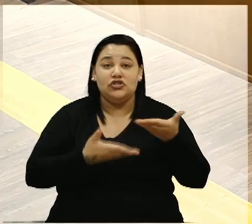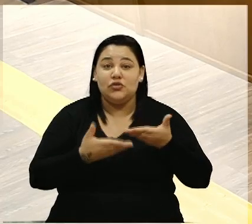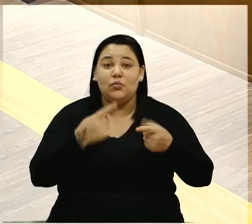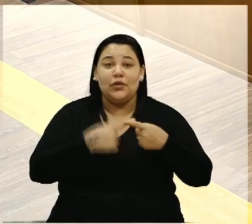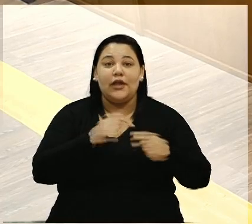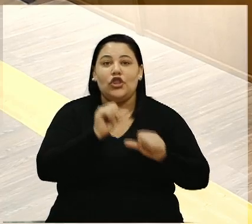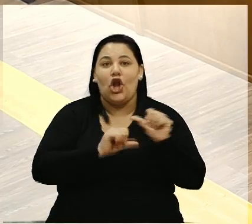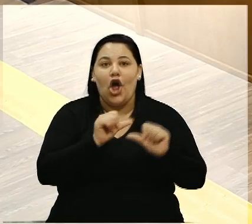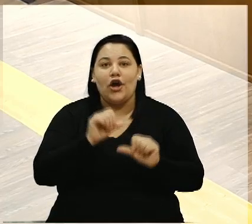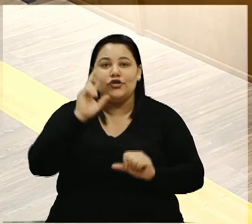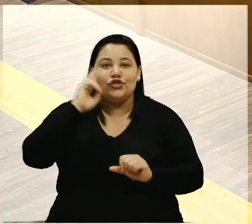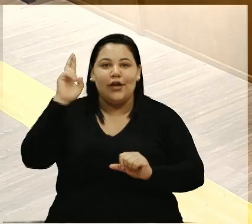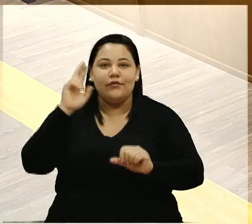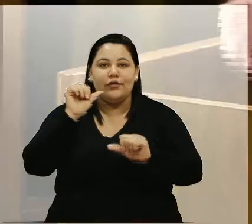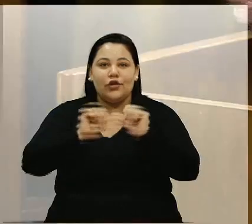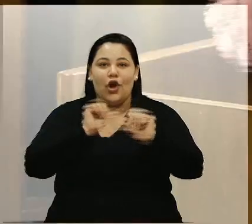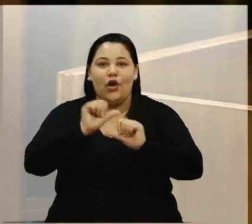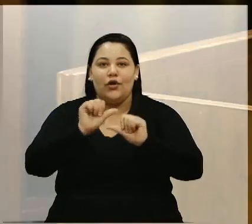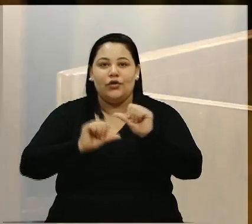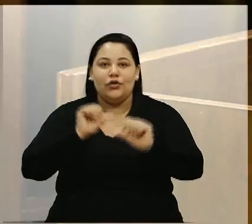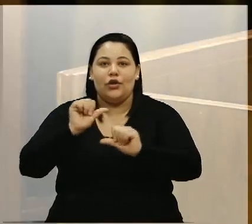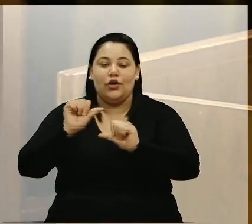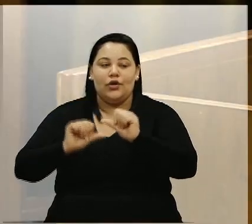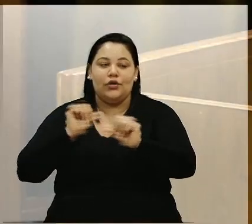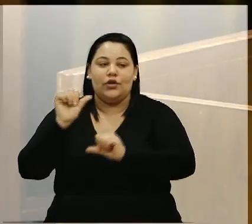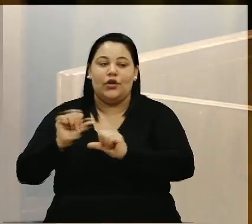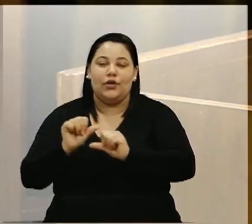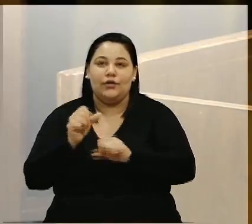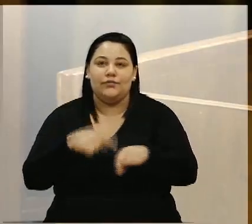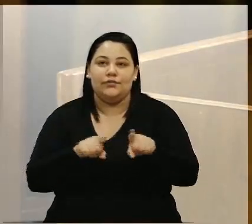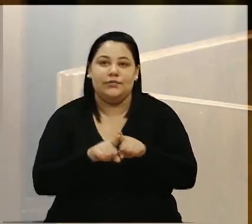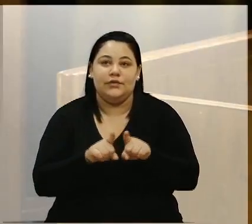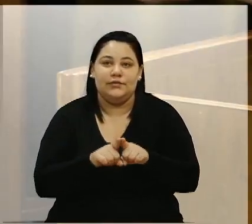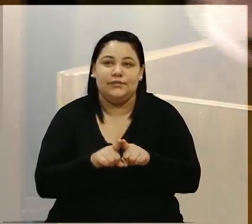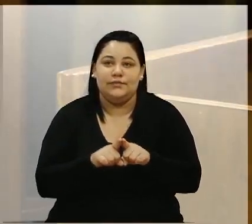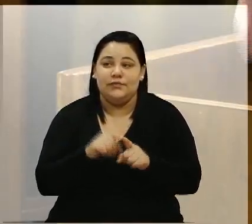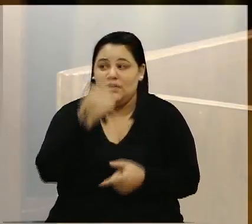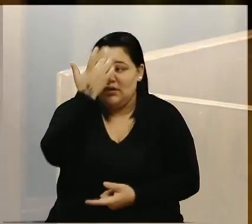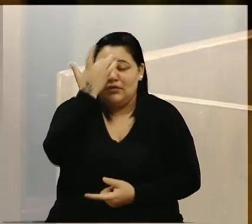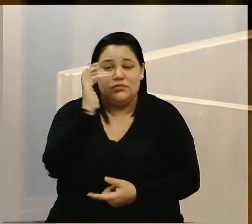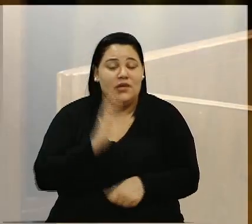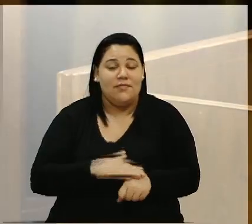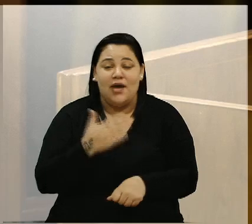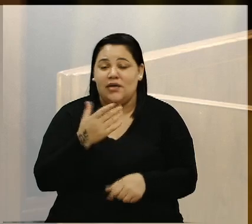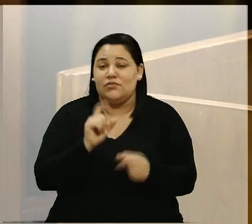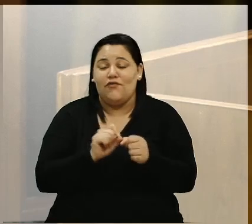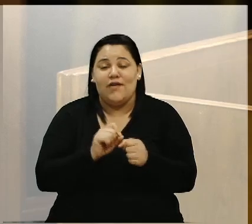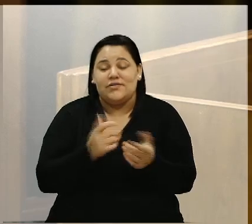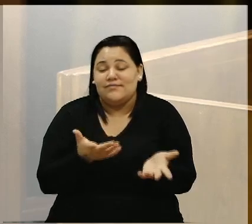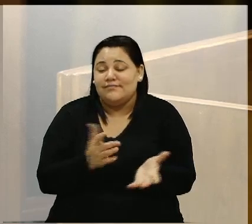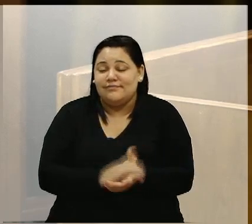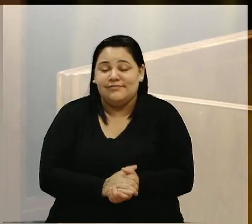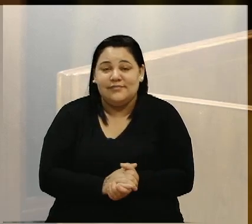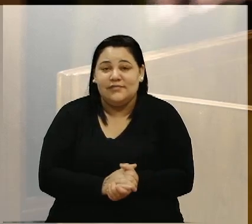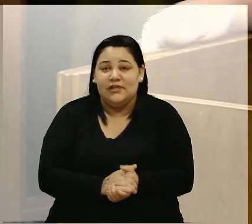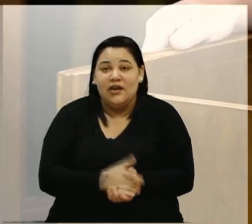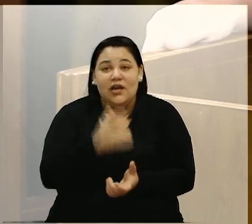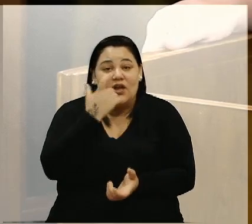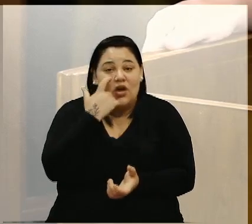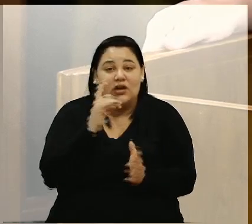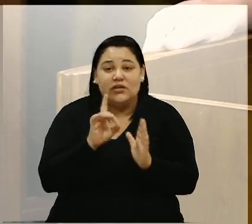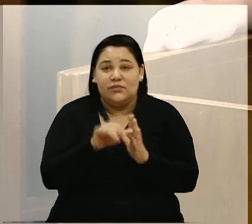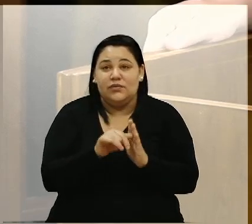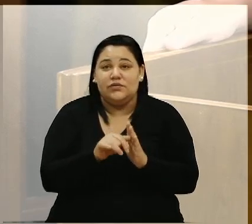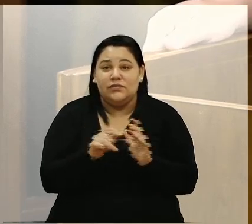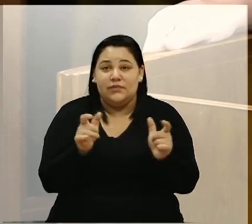troca, a gente volta de novo, aí troca de novo, aí vai para o aeroporto. Eu não sei mais o que fazer. E olha que depois do pequeno expediente